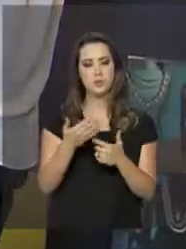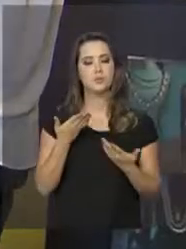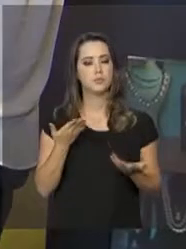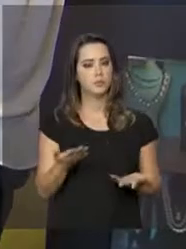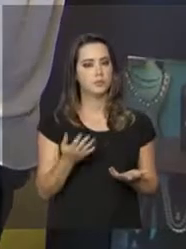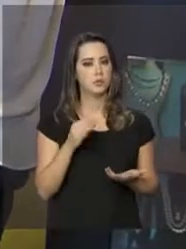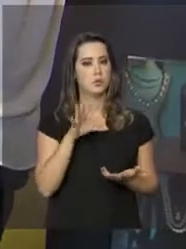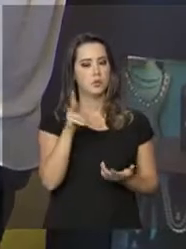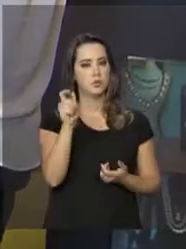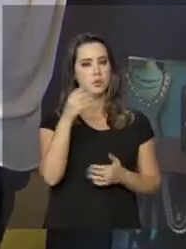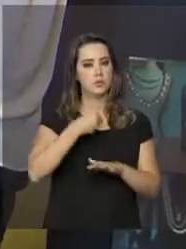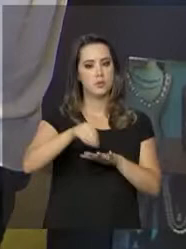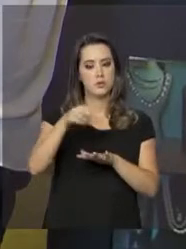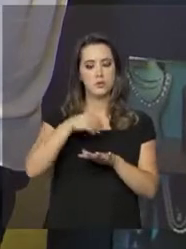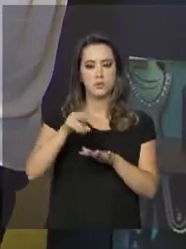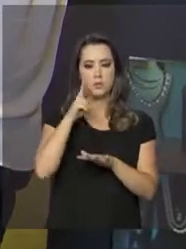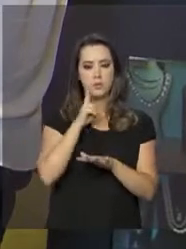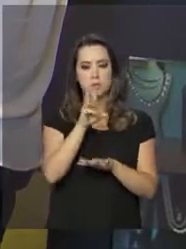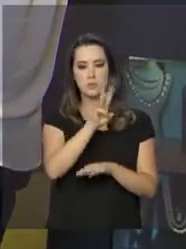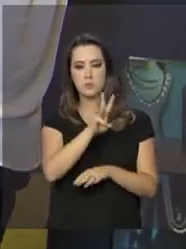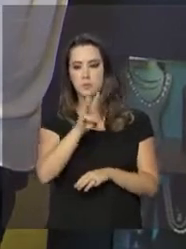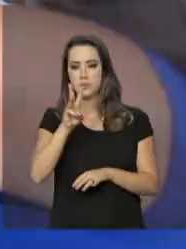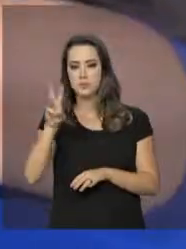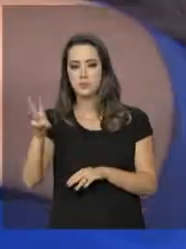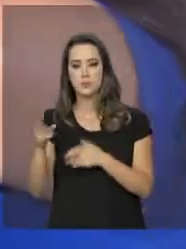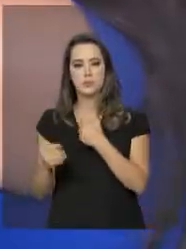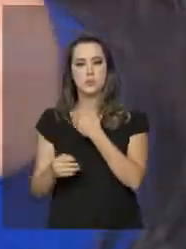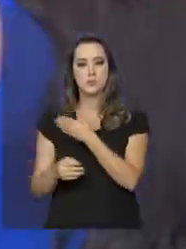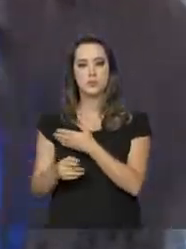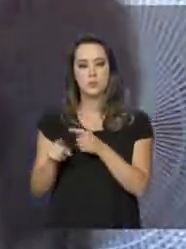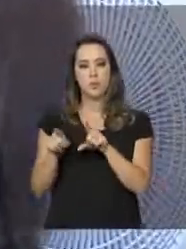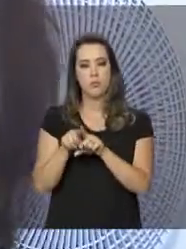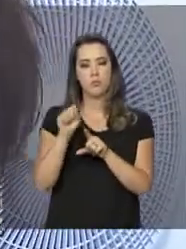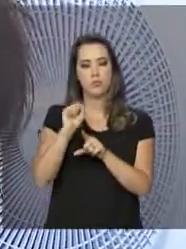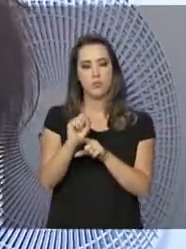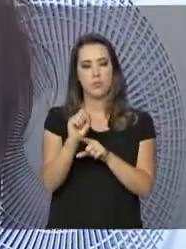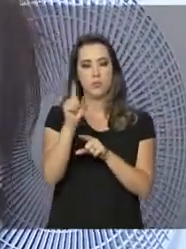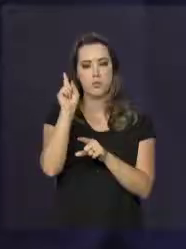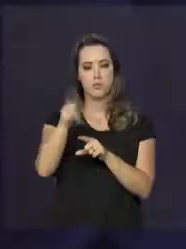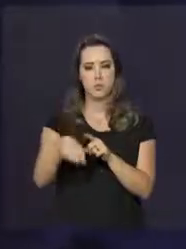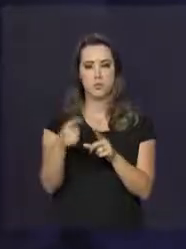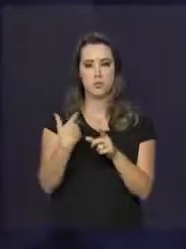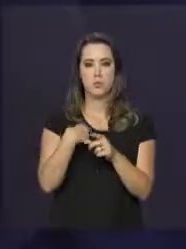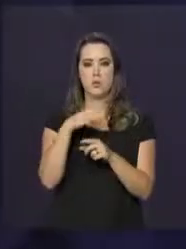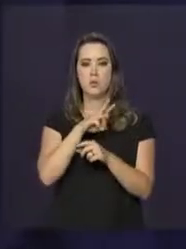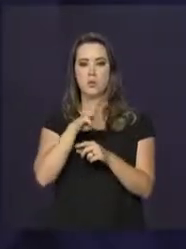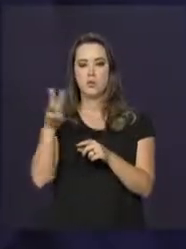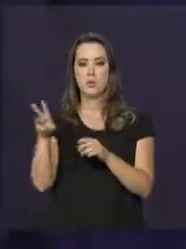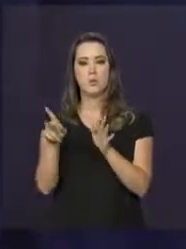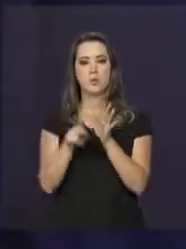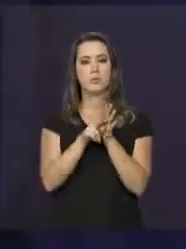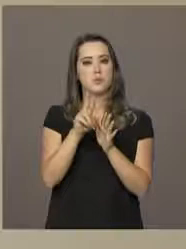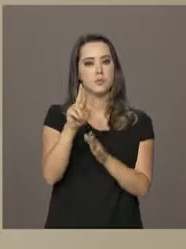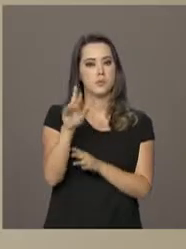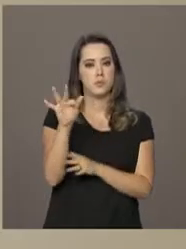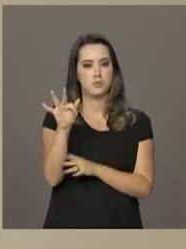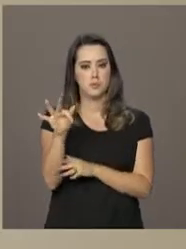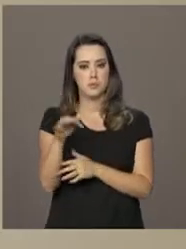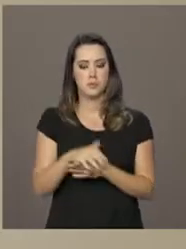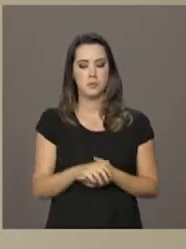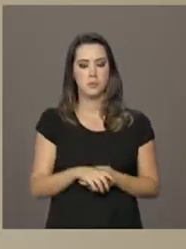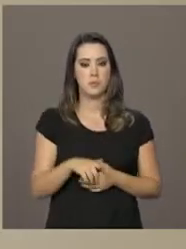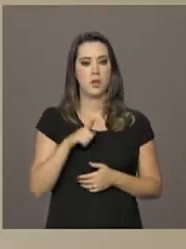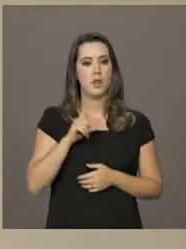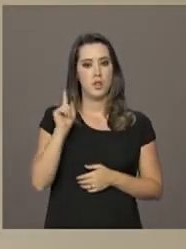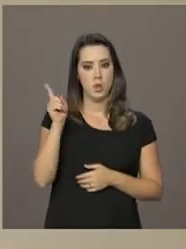todas as informações podem ser encontradas no centro virtual de atendimento na página da receita federal no nosso